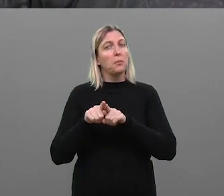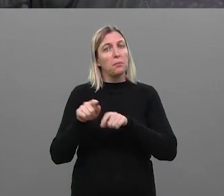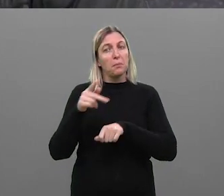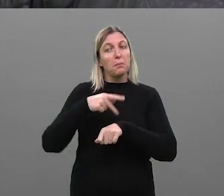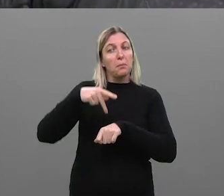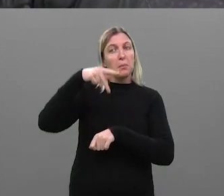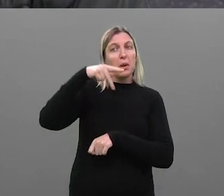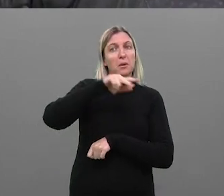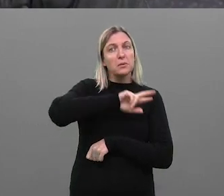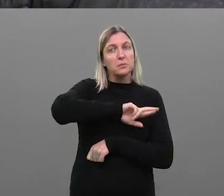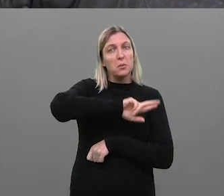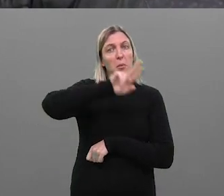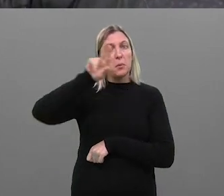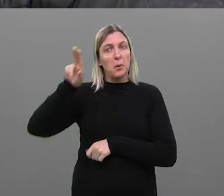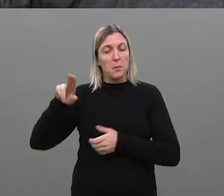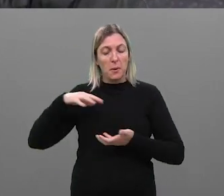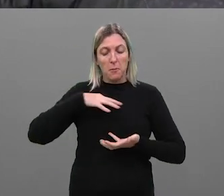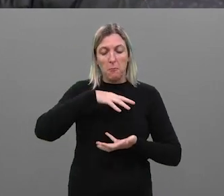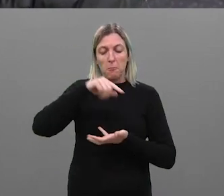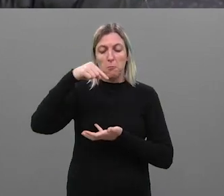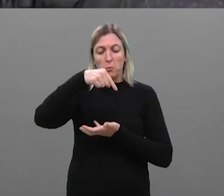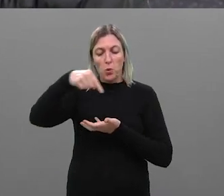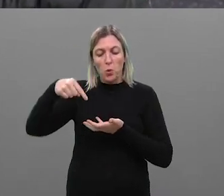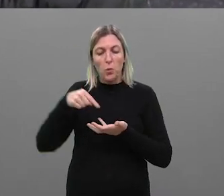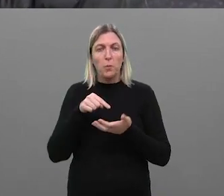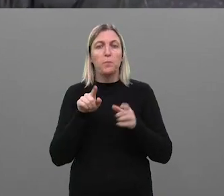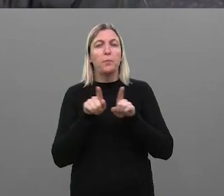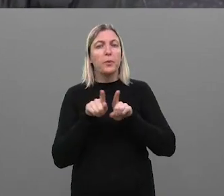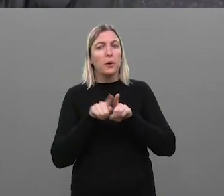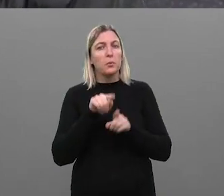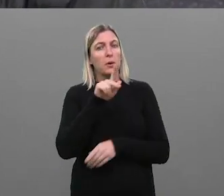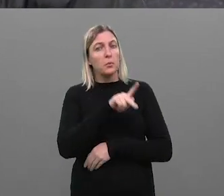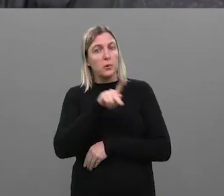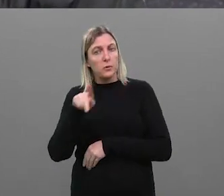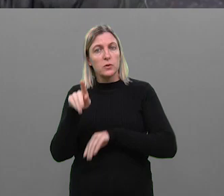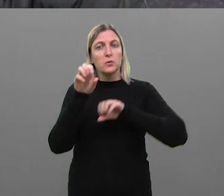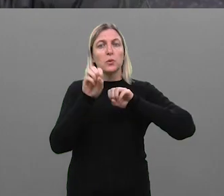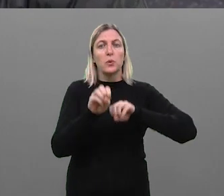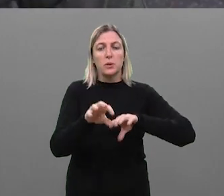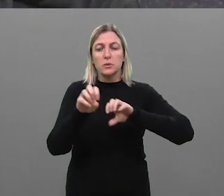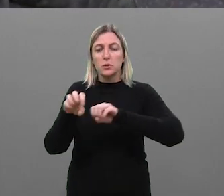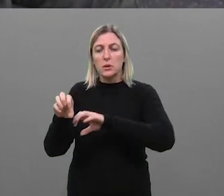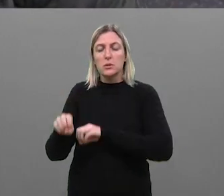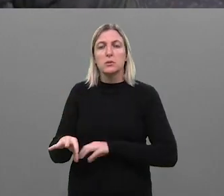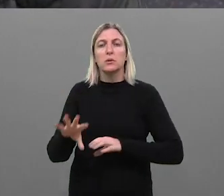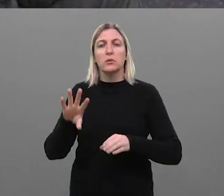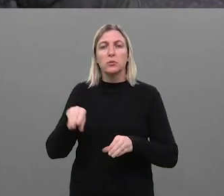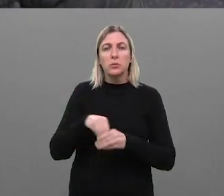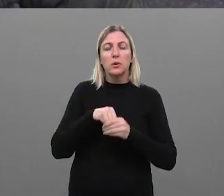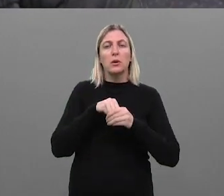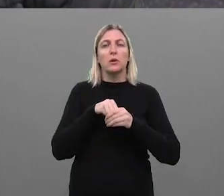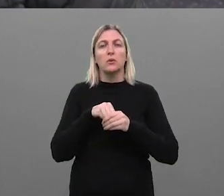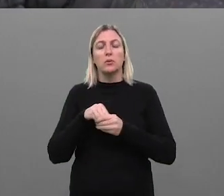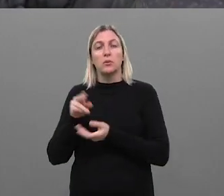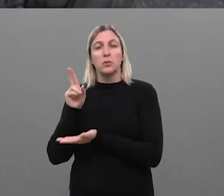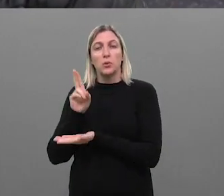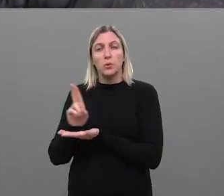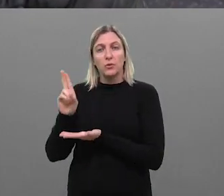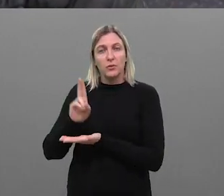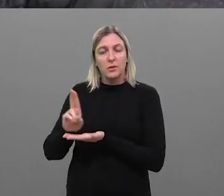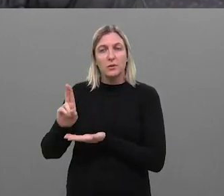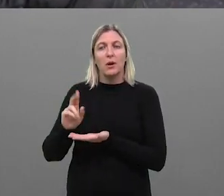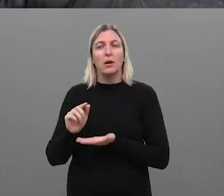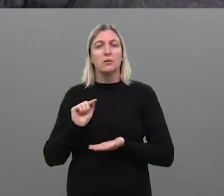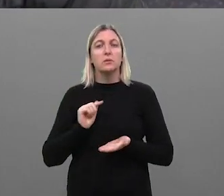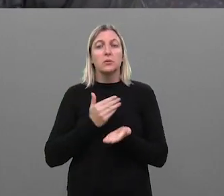né ah diversos professores universitários de diversas universidades aqui do país que são